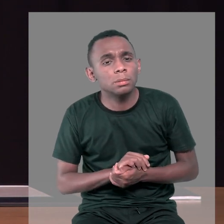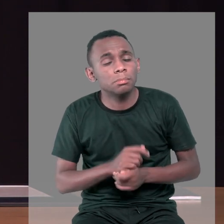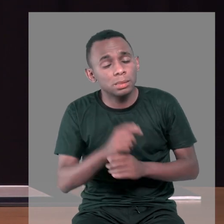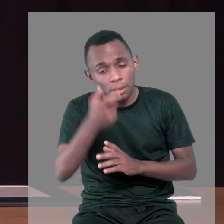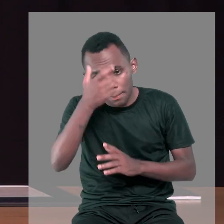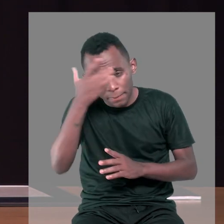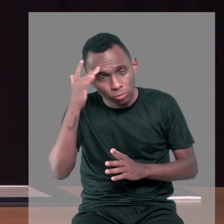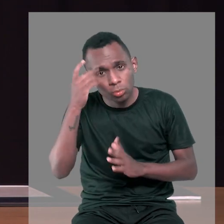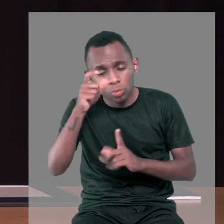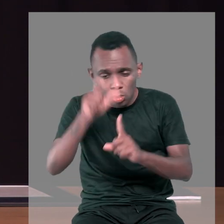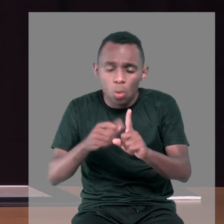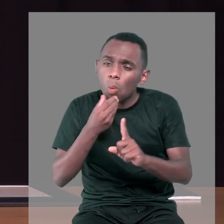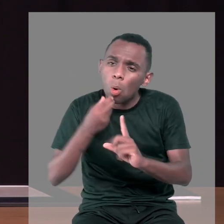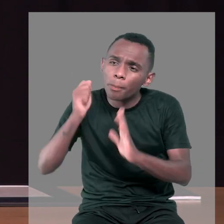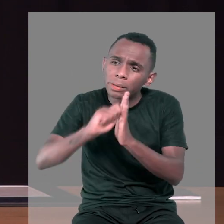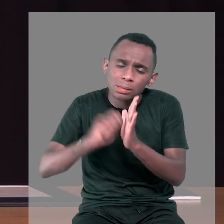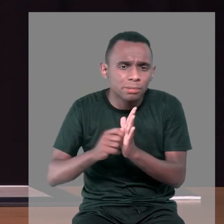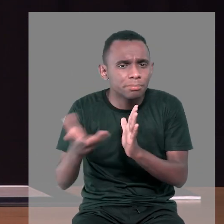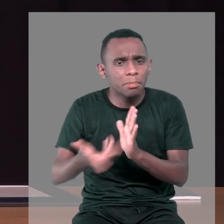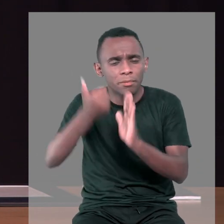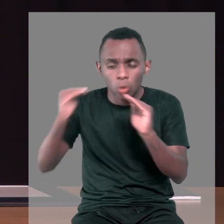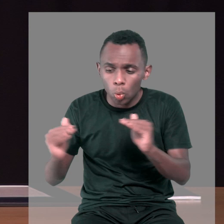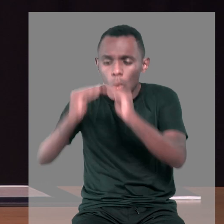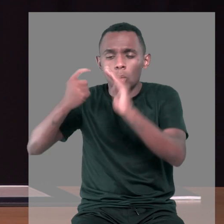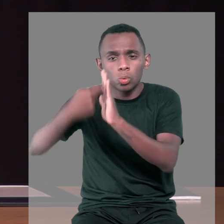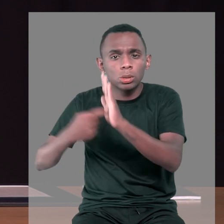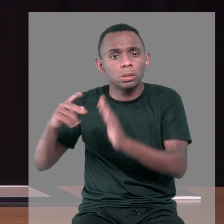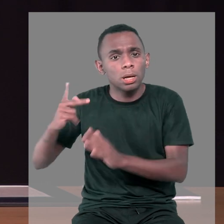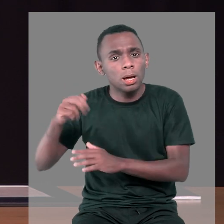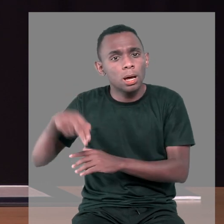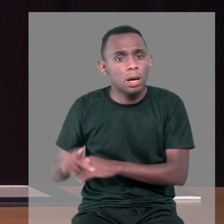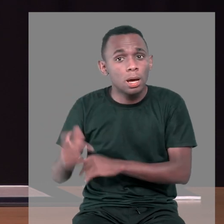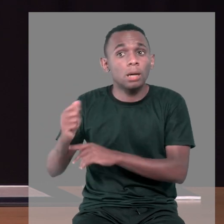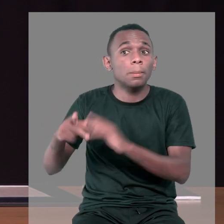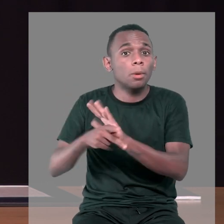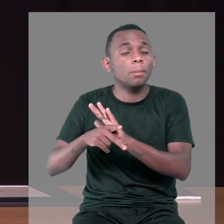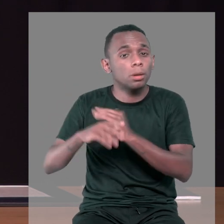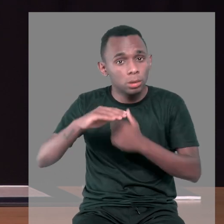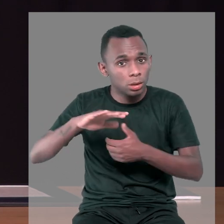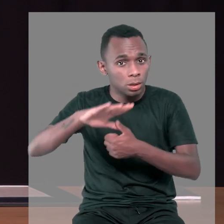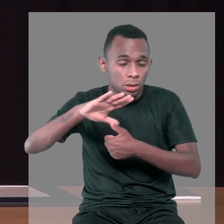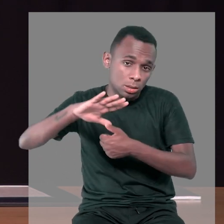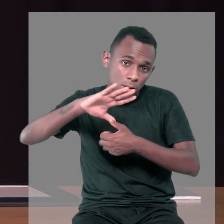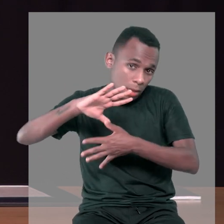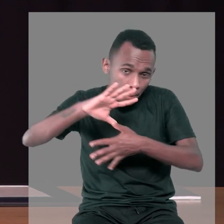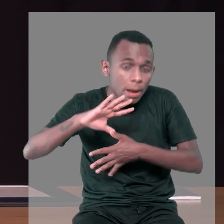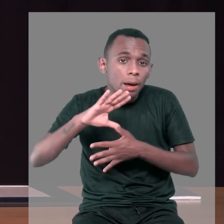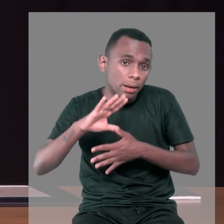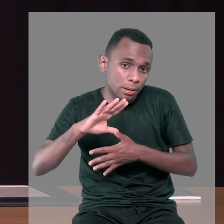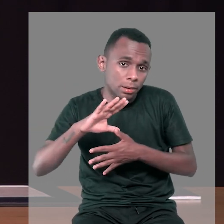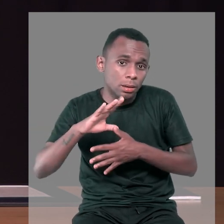uma democracia, uma sociedade de massas. Mas, então, se o século XIX é o momento em